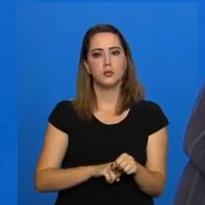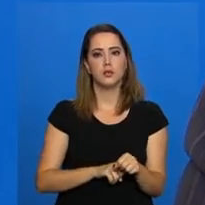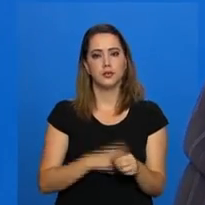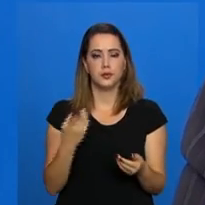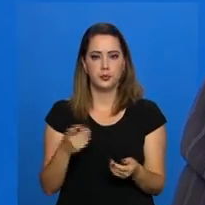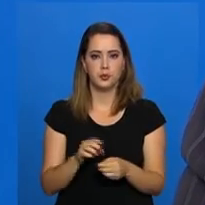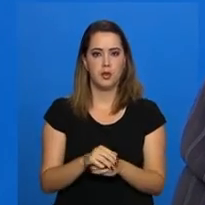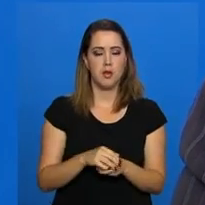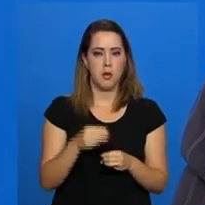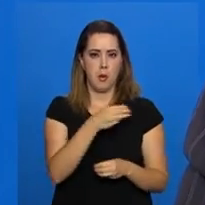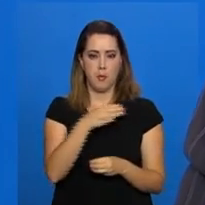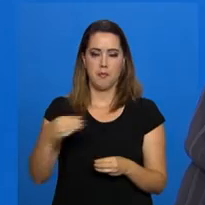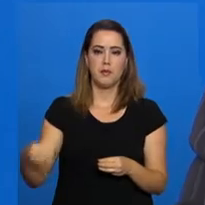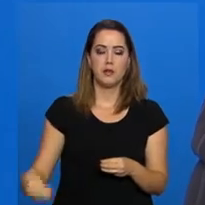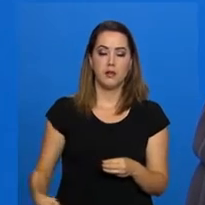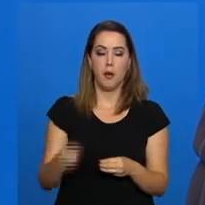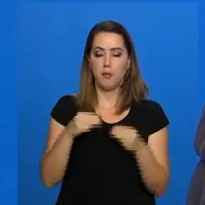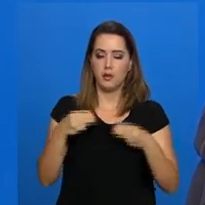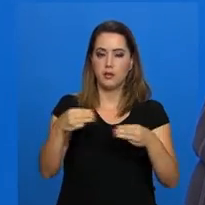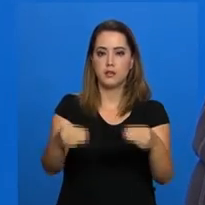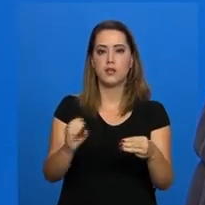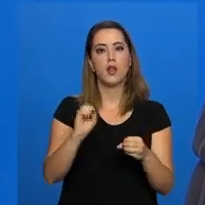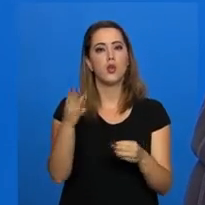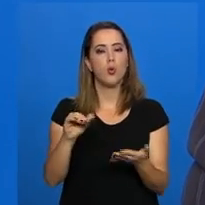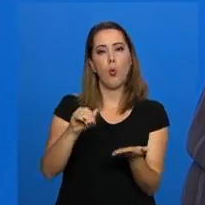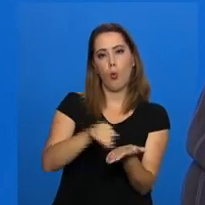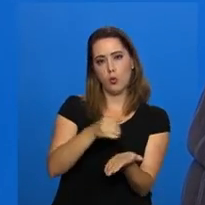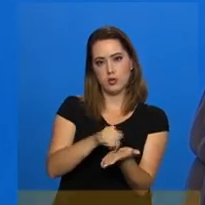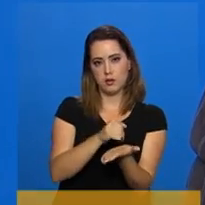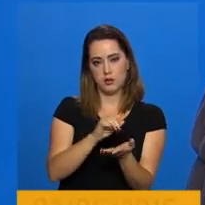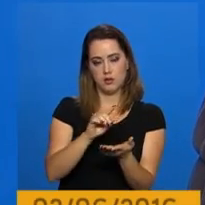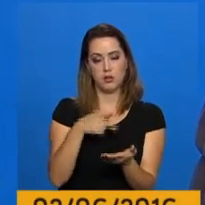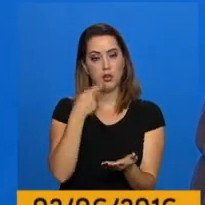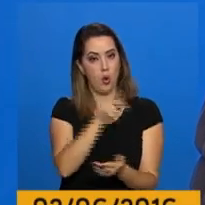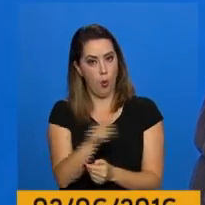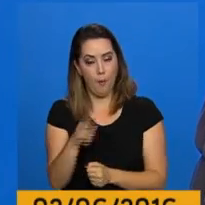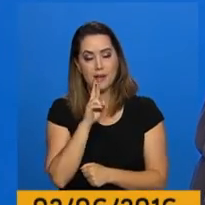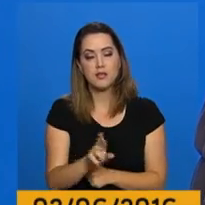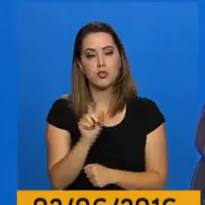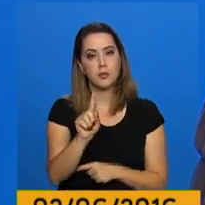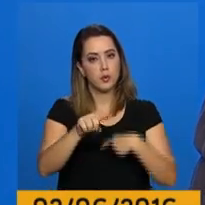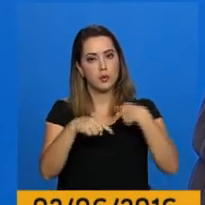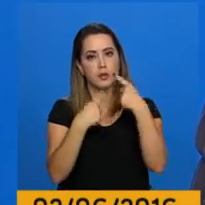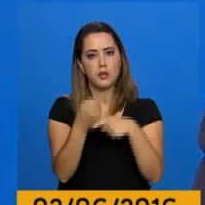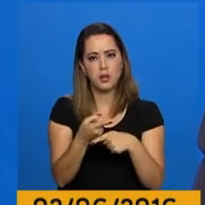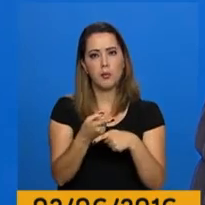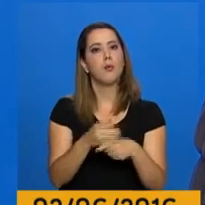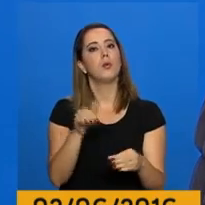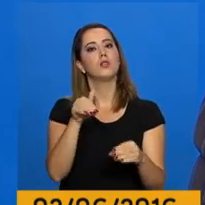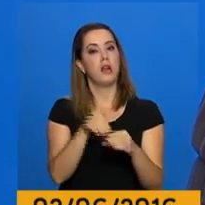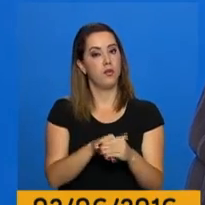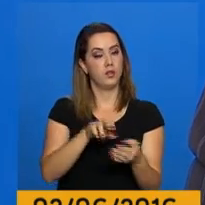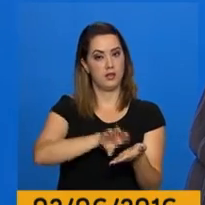Desenvolvimento Agrário? Ele disse que, depois de passar a votação final do impeachment,